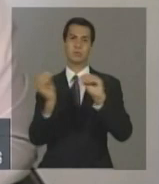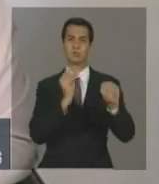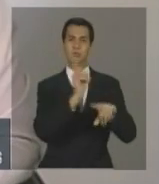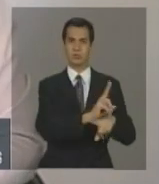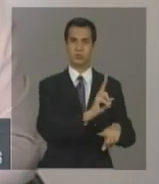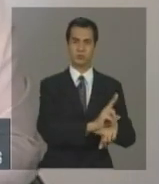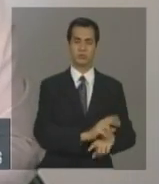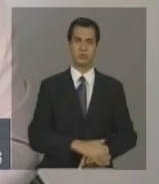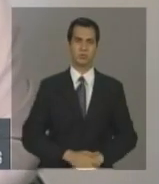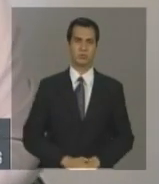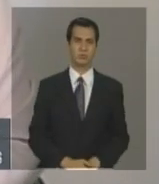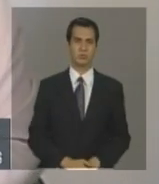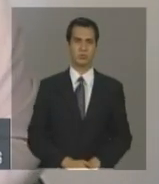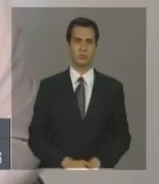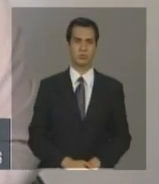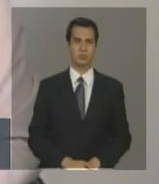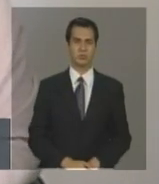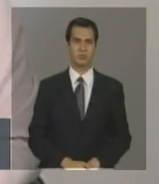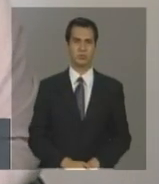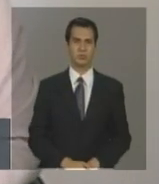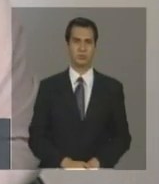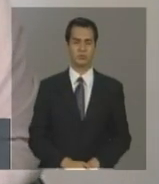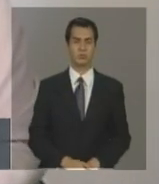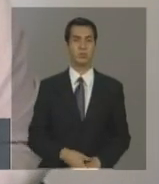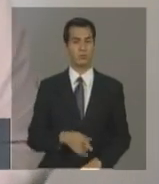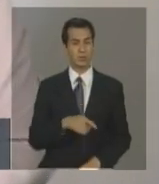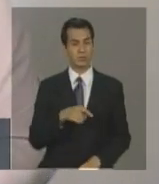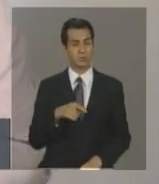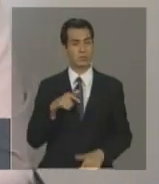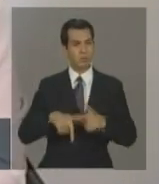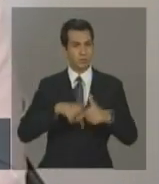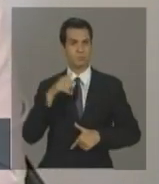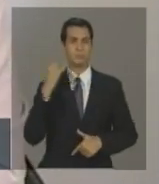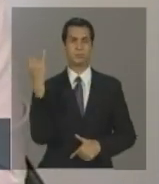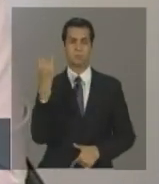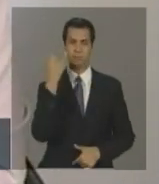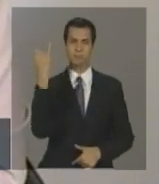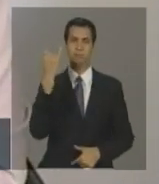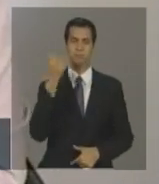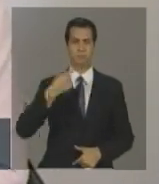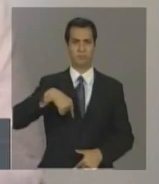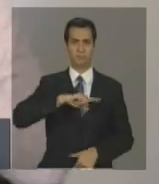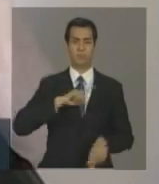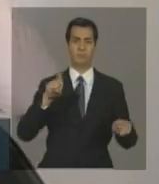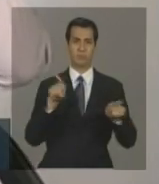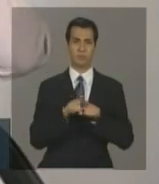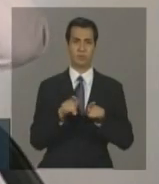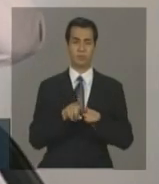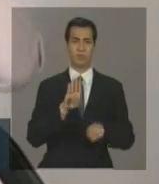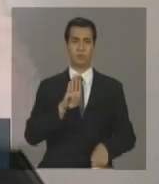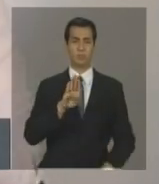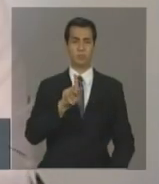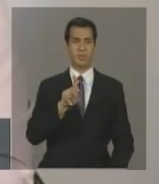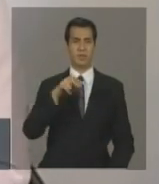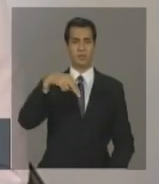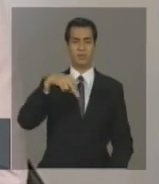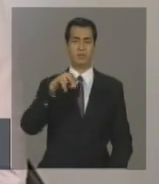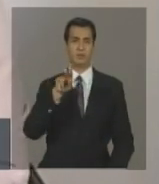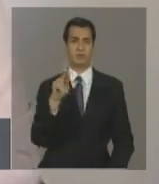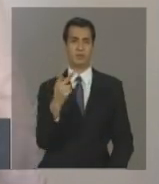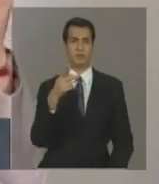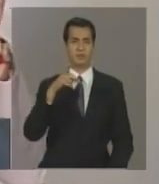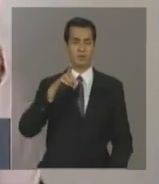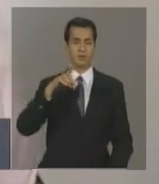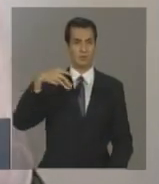protegidas. Então, esta é uma medida importante para nós, assim como o próprio PNDH3 recomenda,